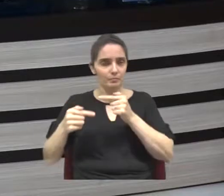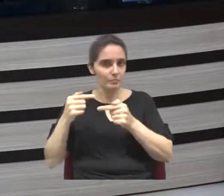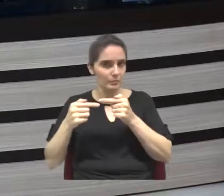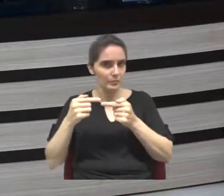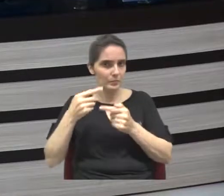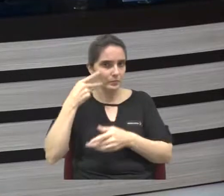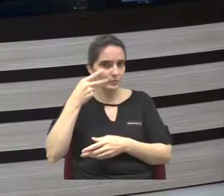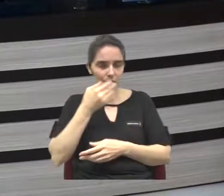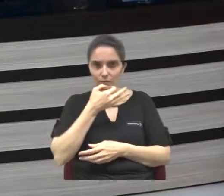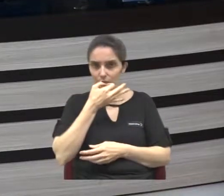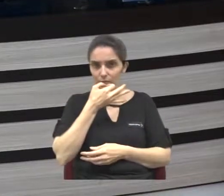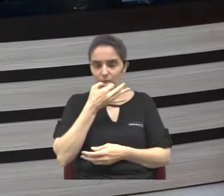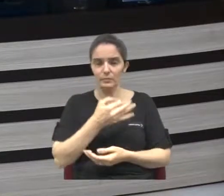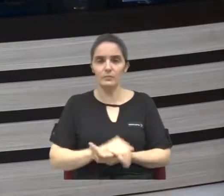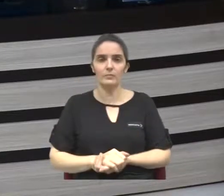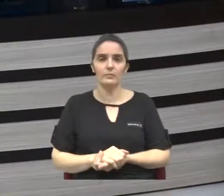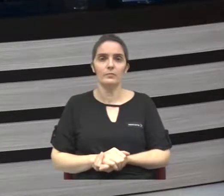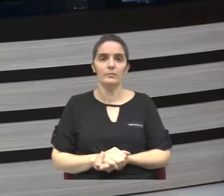vereador deseja discutir o requerimento?